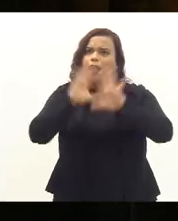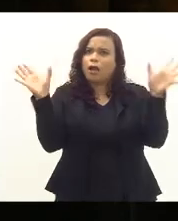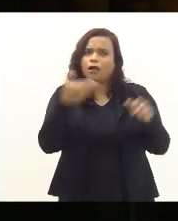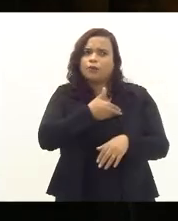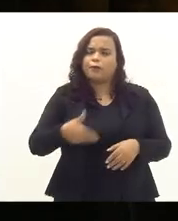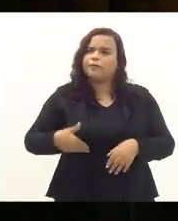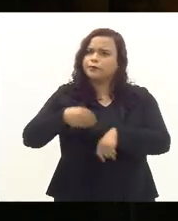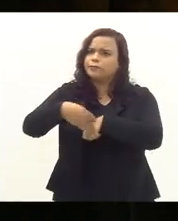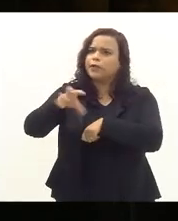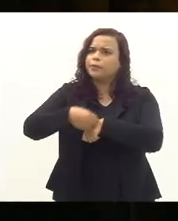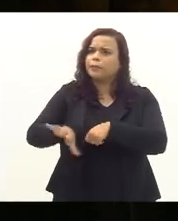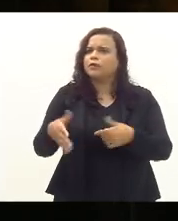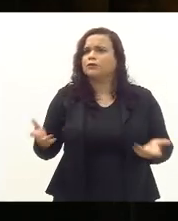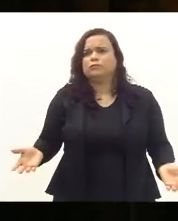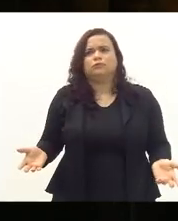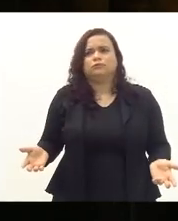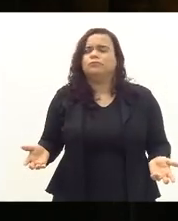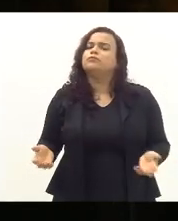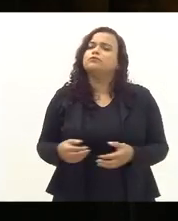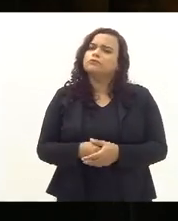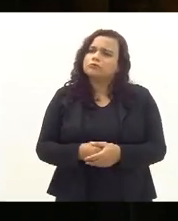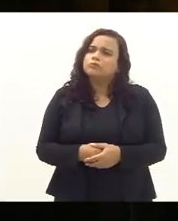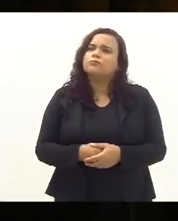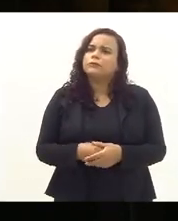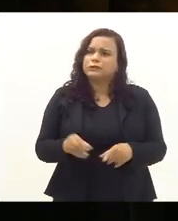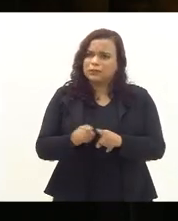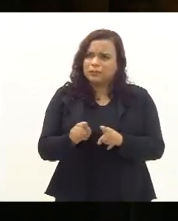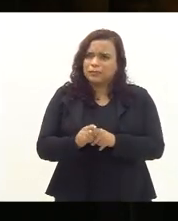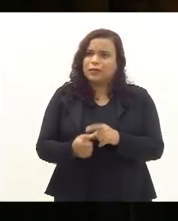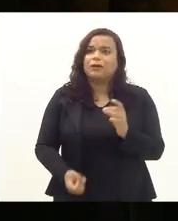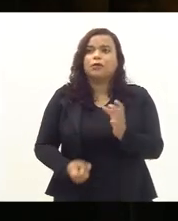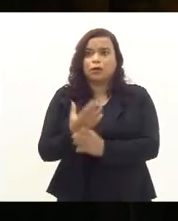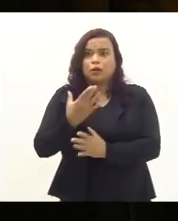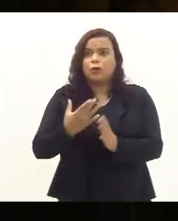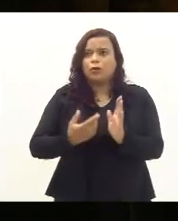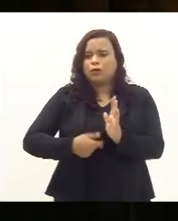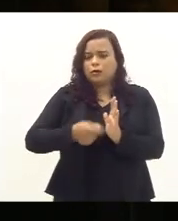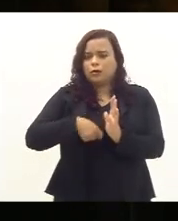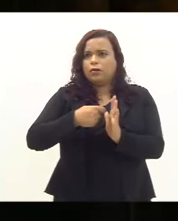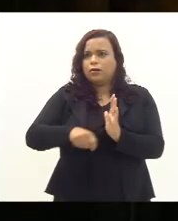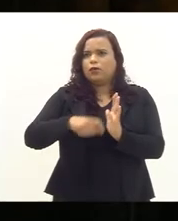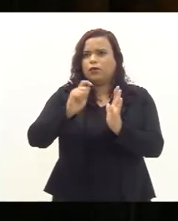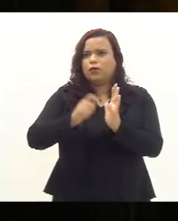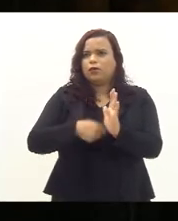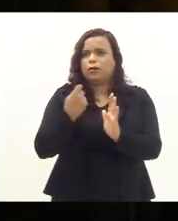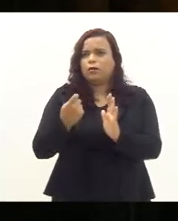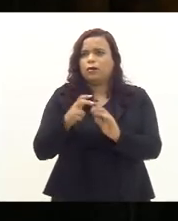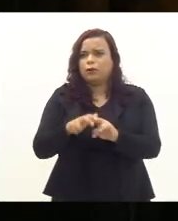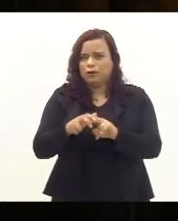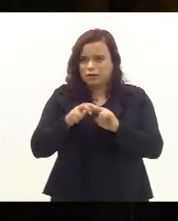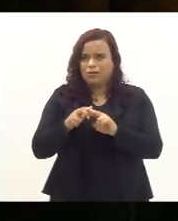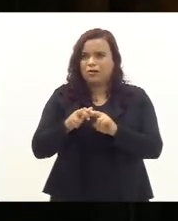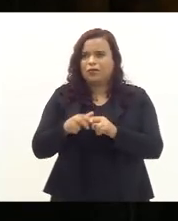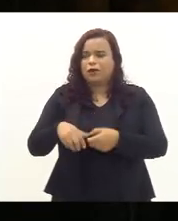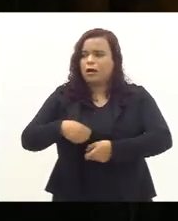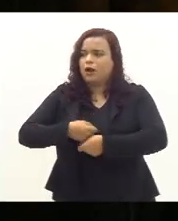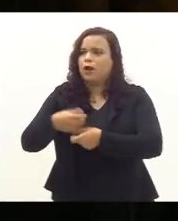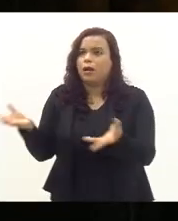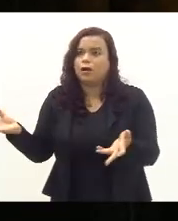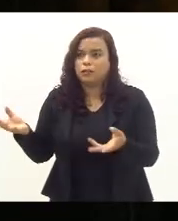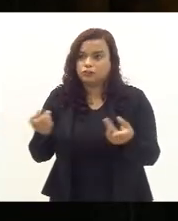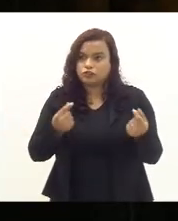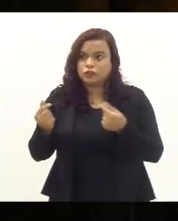uma outra rubrika de fonte de custeio para gastar o para distribuir esse